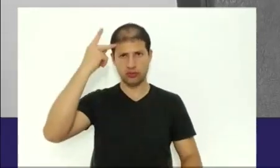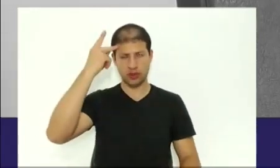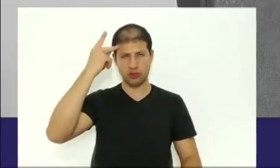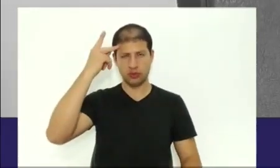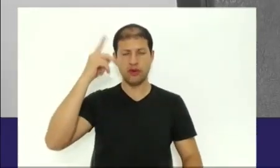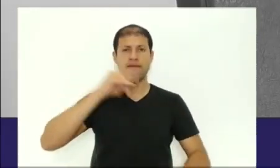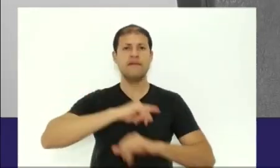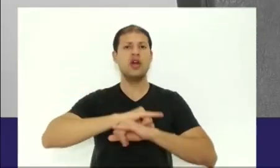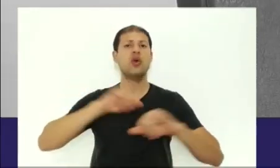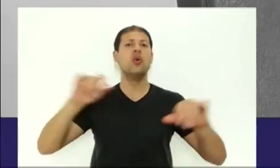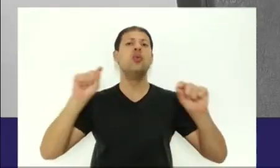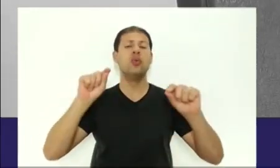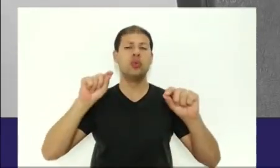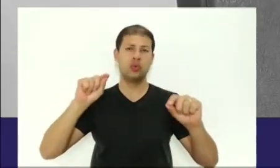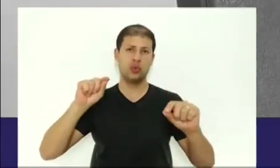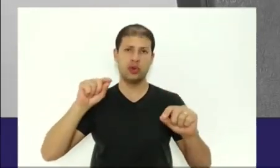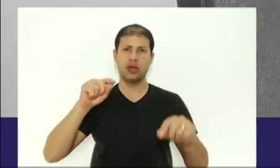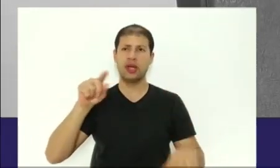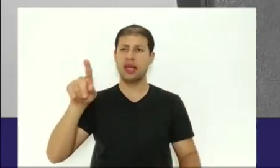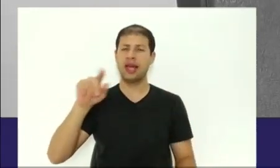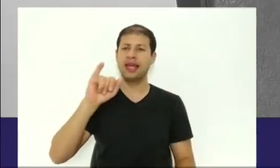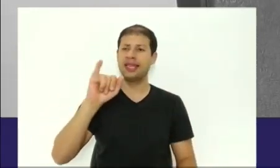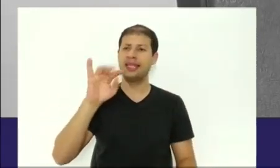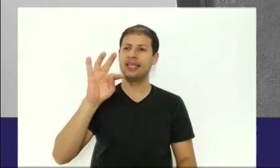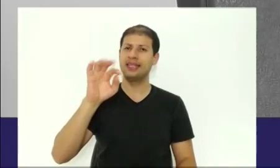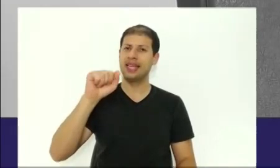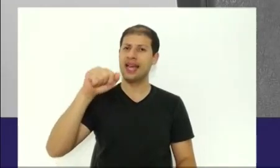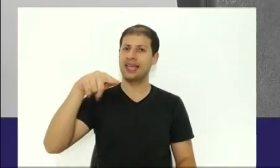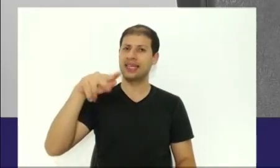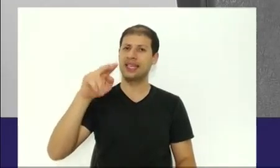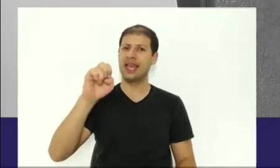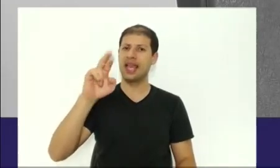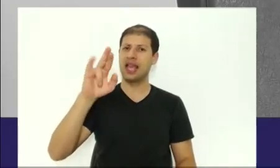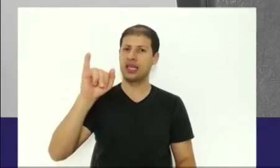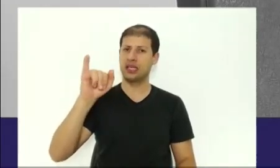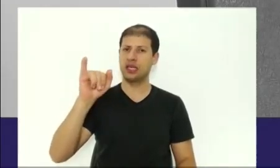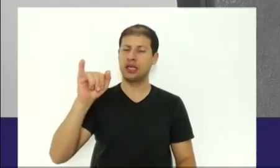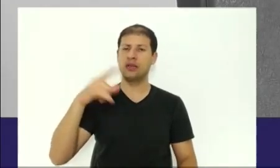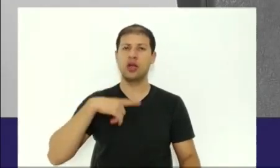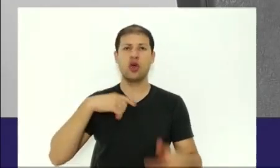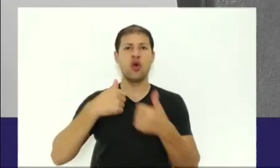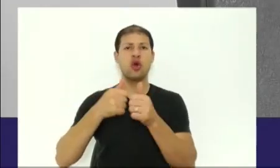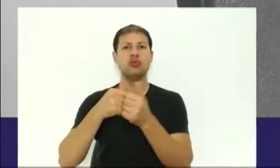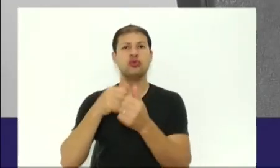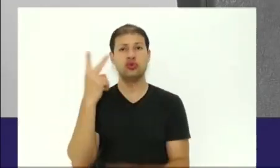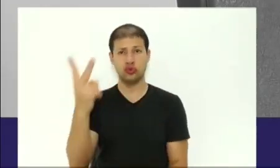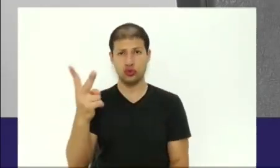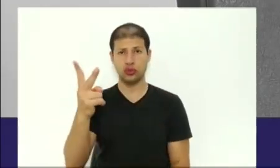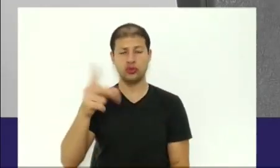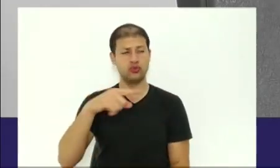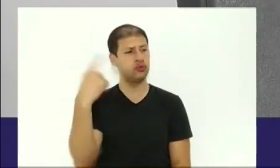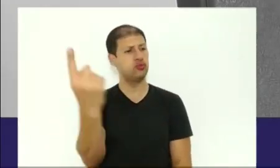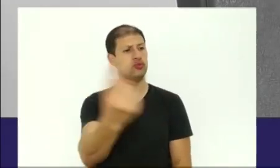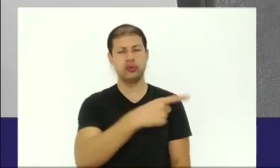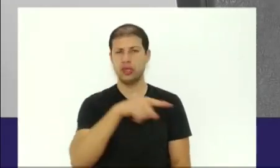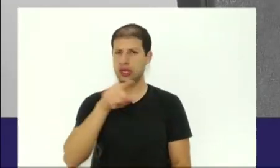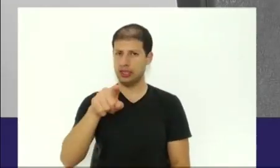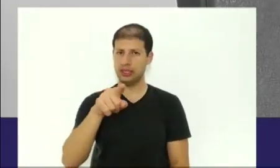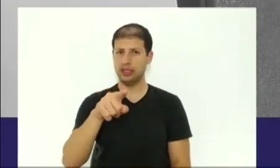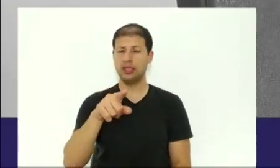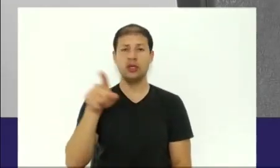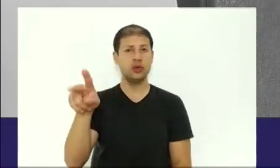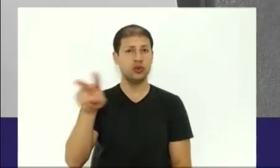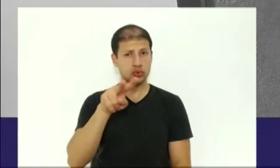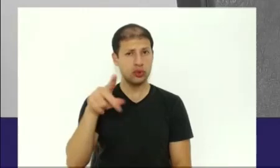informou que a Viação Itaqueri havia disponibilizado 2 veículos para atender a essa linha e que tais estavam